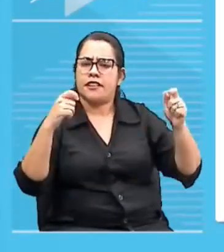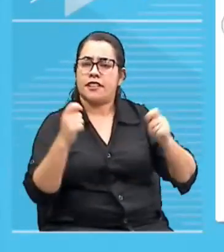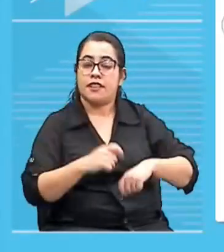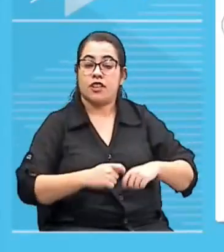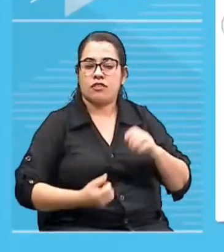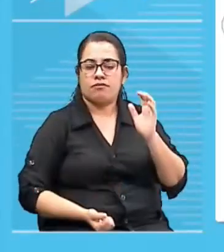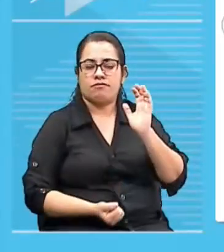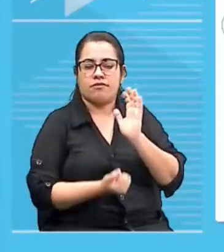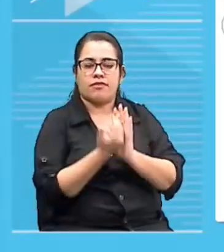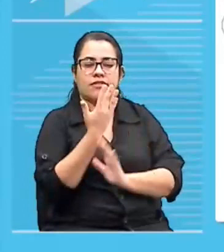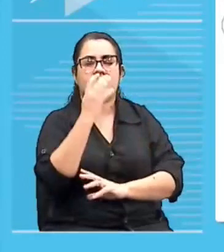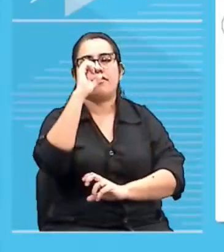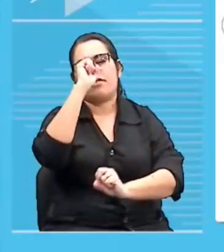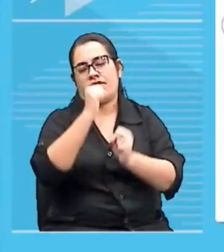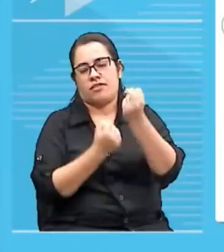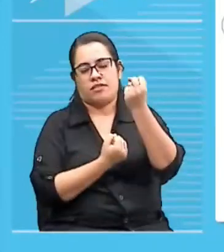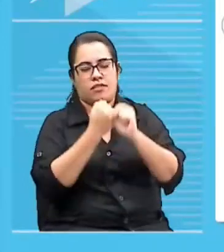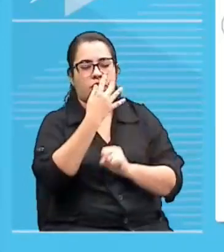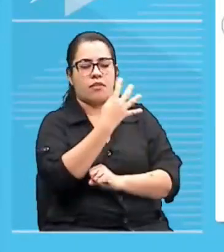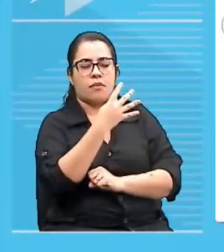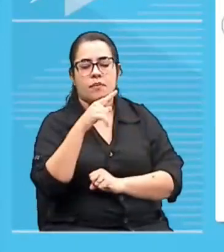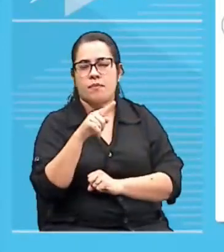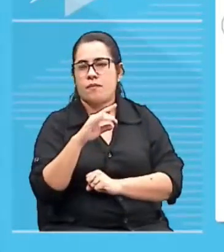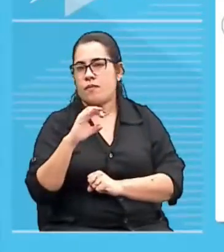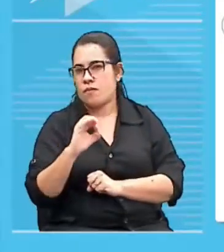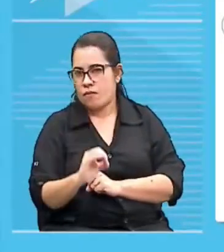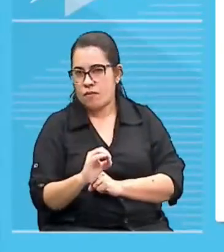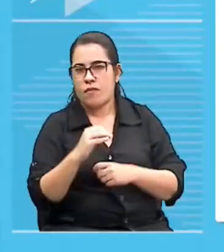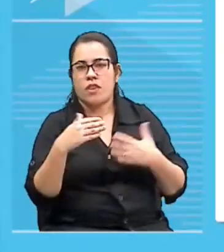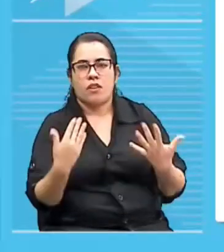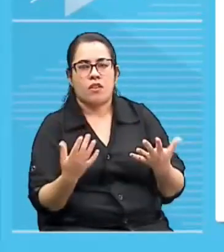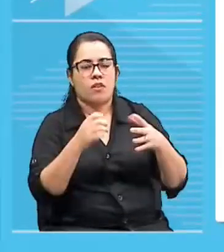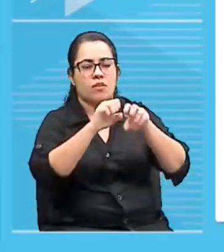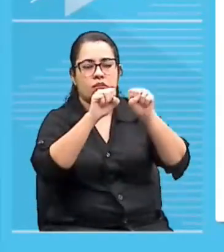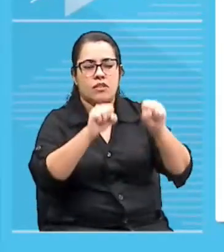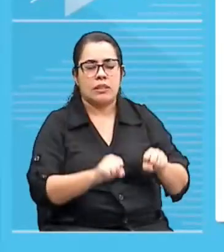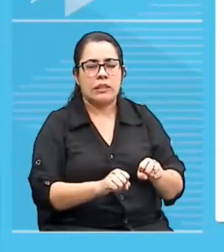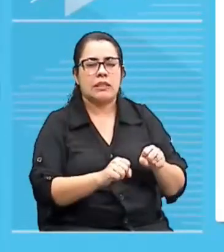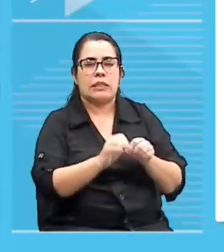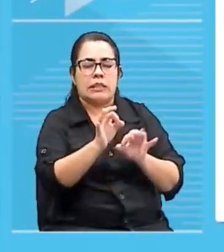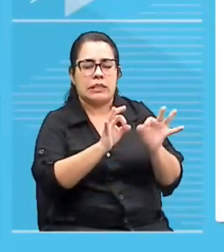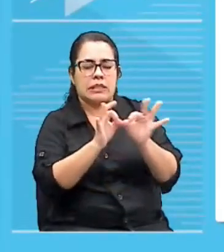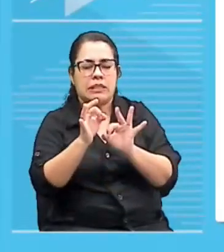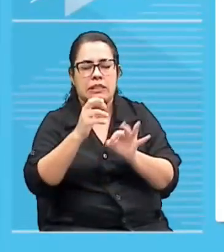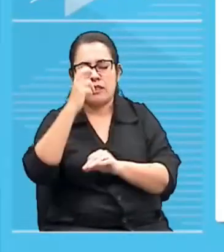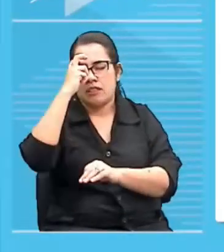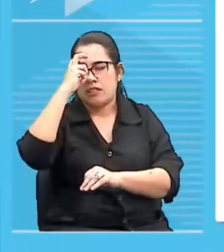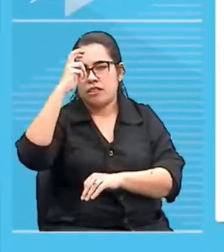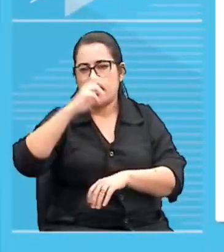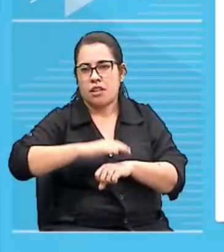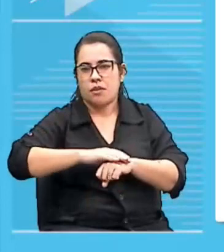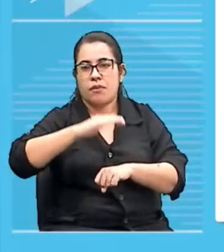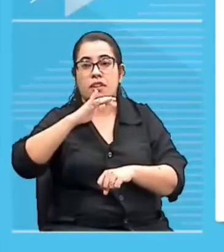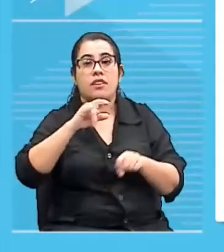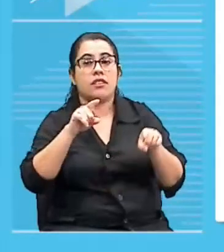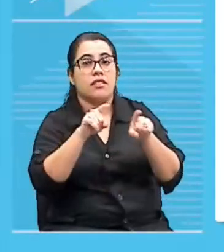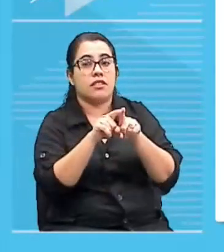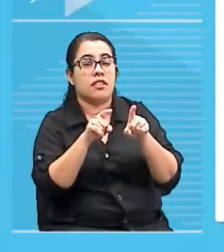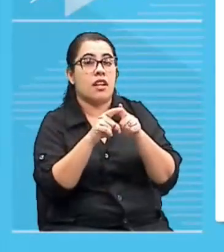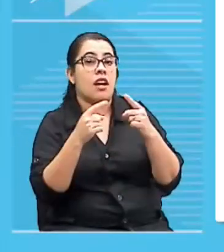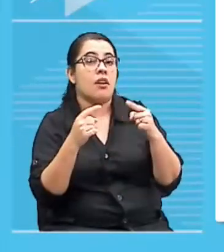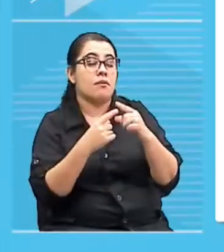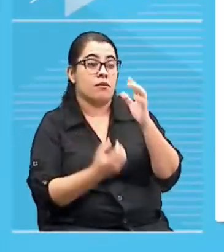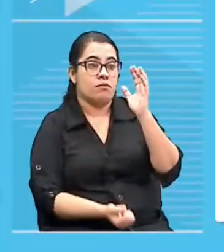indústria 4.0. O que define os sistemas de produção inteligentes, né, que tendem